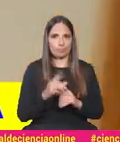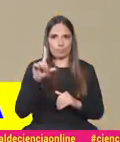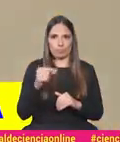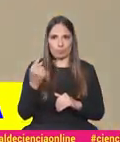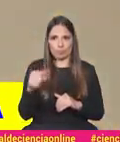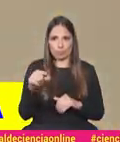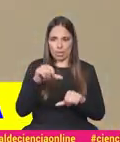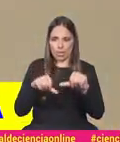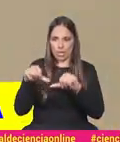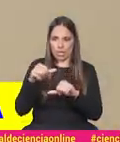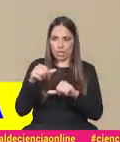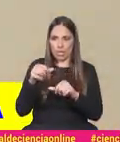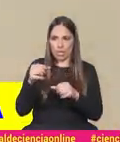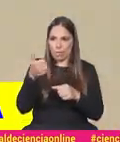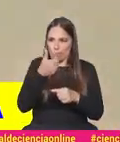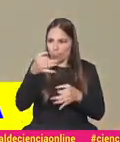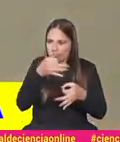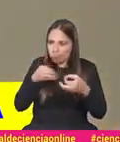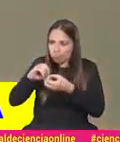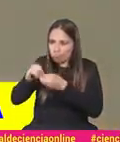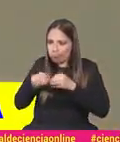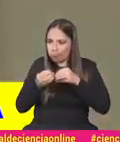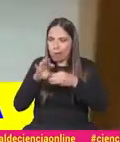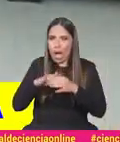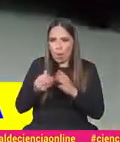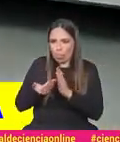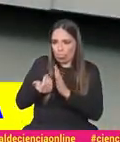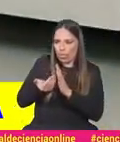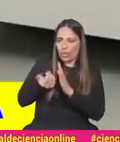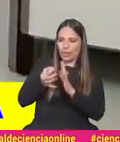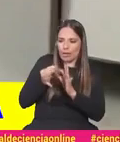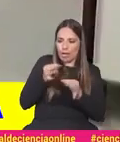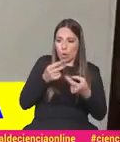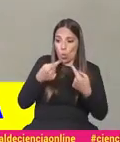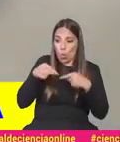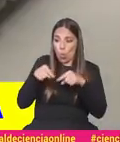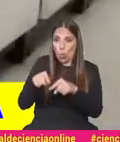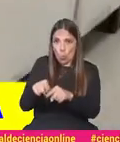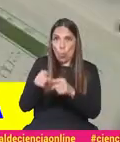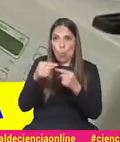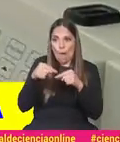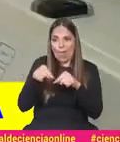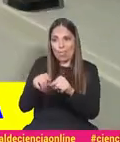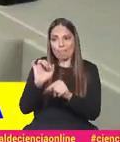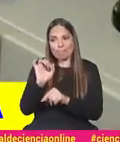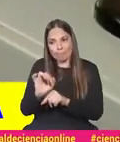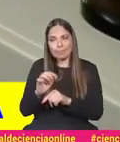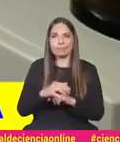Temos também o laboratório de biologia molecular, onde extraímos e analisamos o ADN do germoplasma que utilizamos.